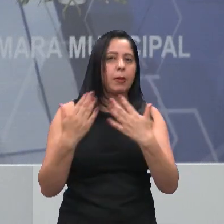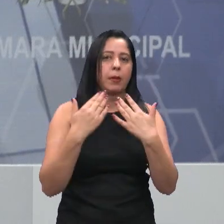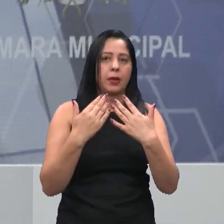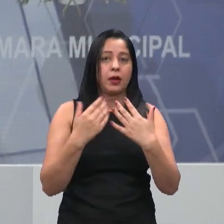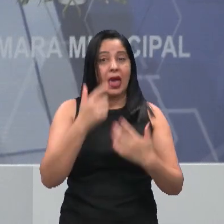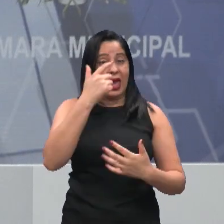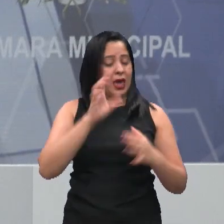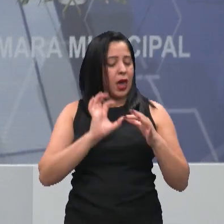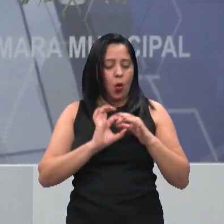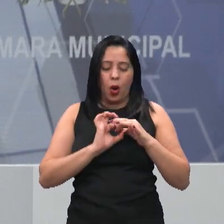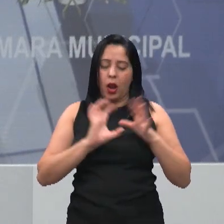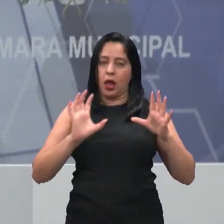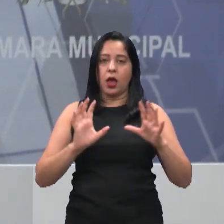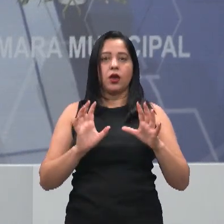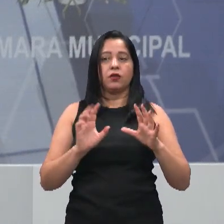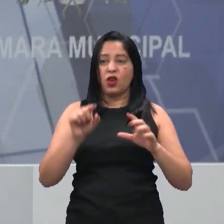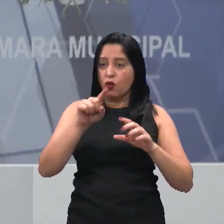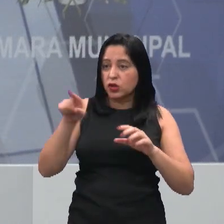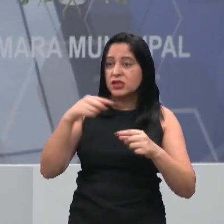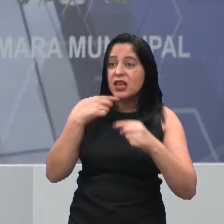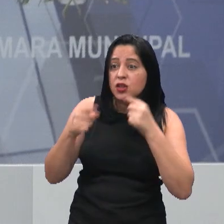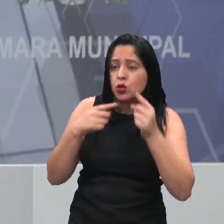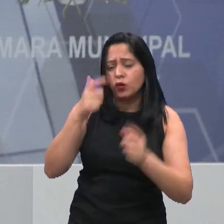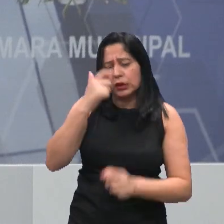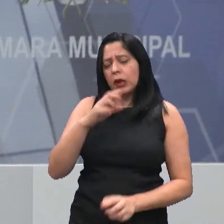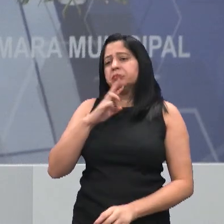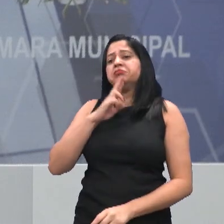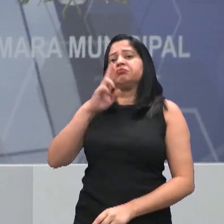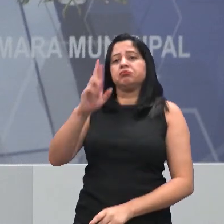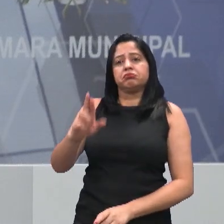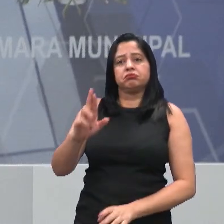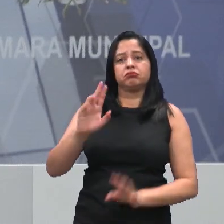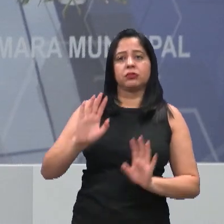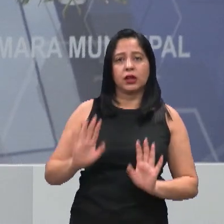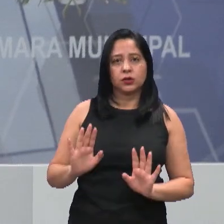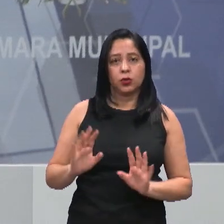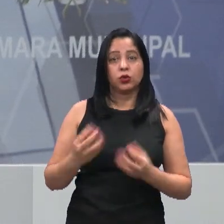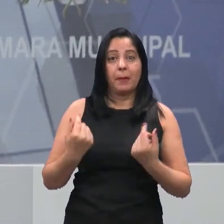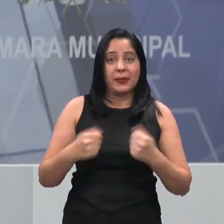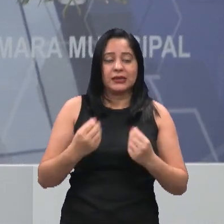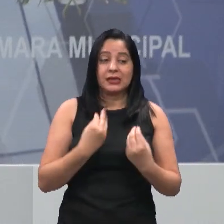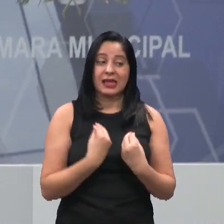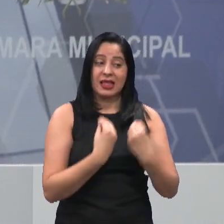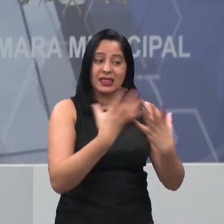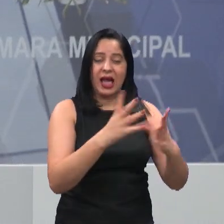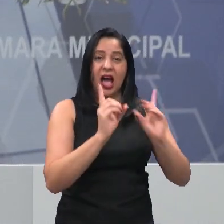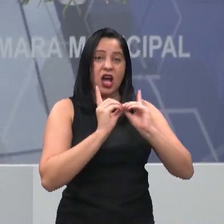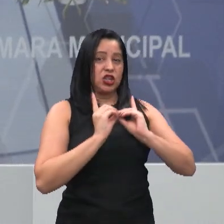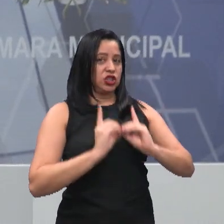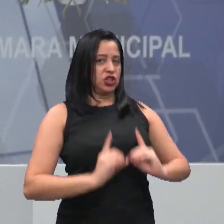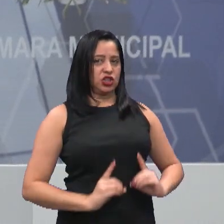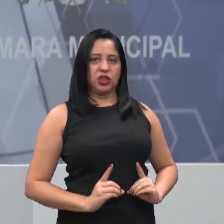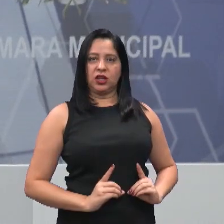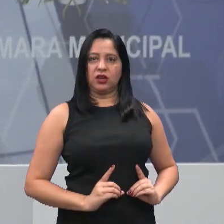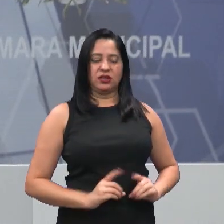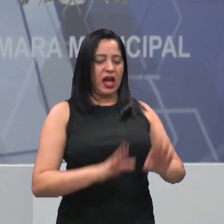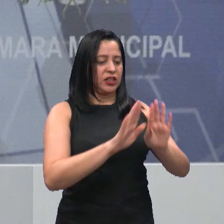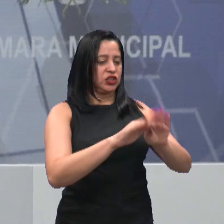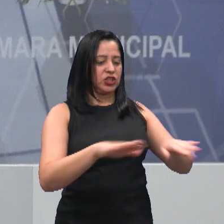disposição de todos vocês para tirar todas as dúvidas, para que a gente dê dignidade a toda e qualquer